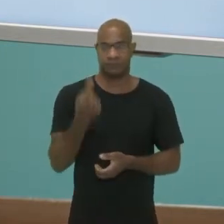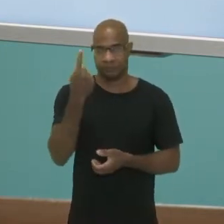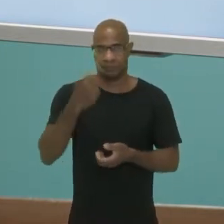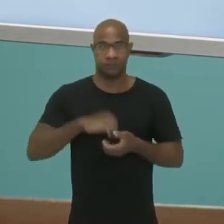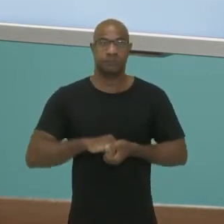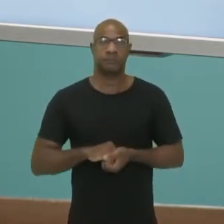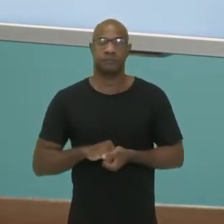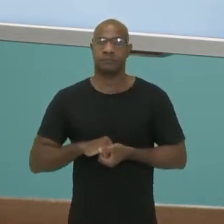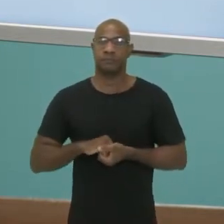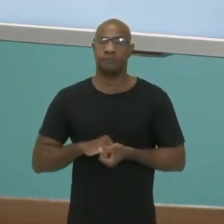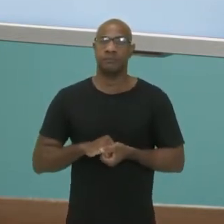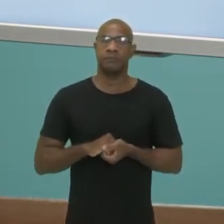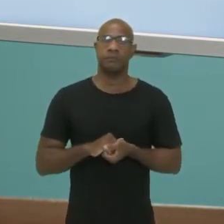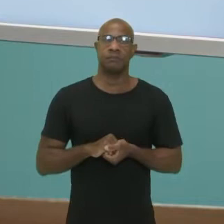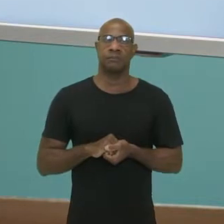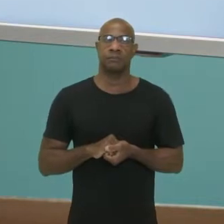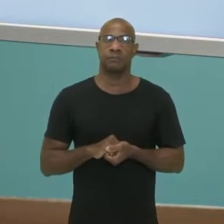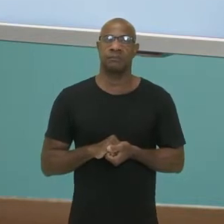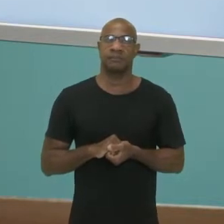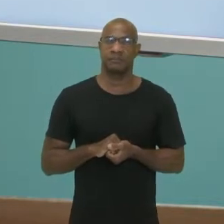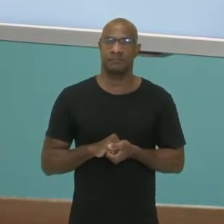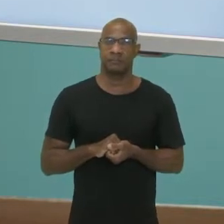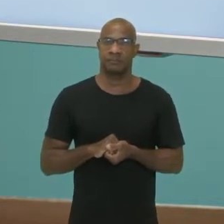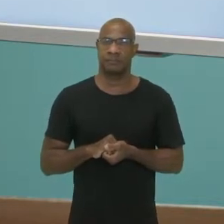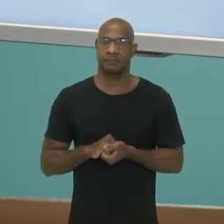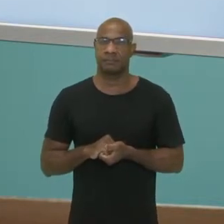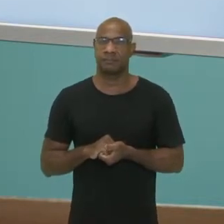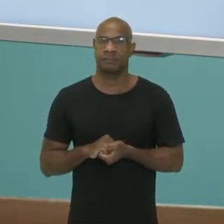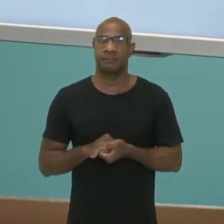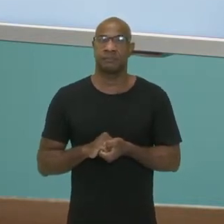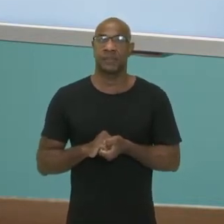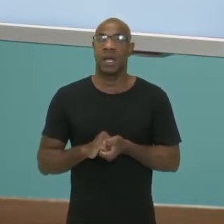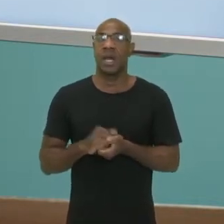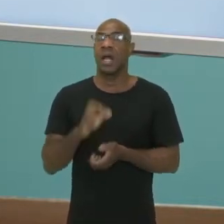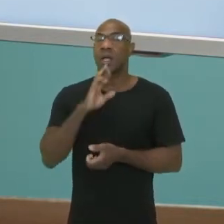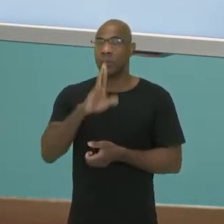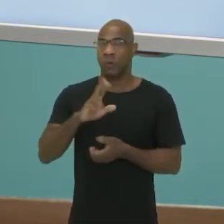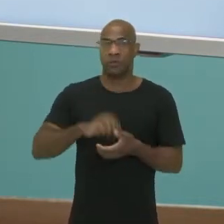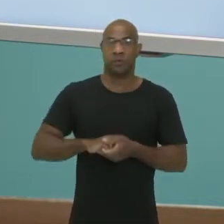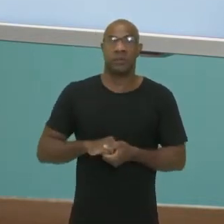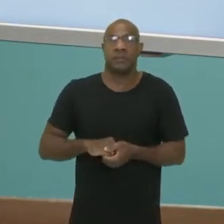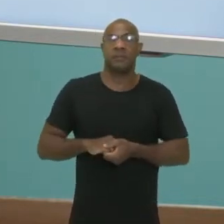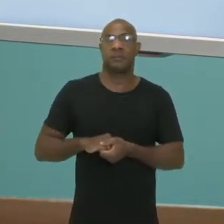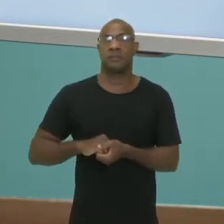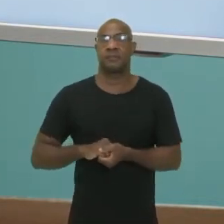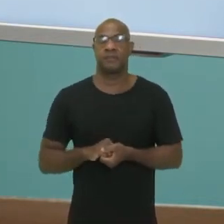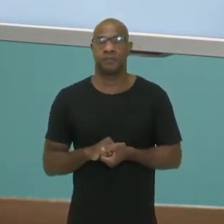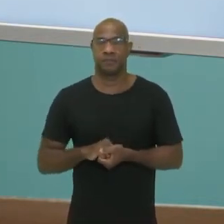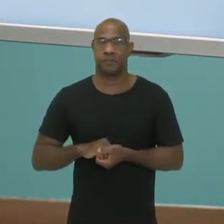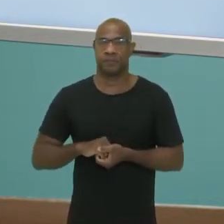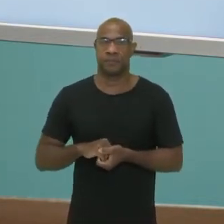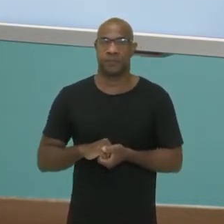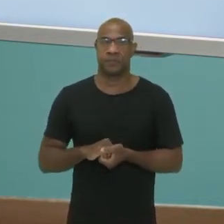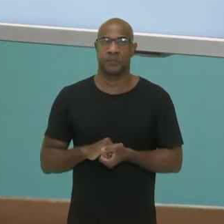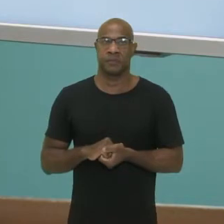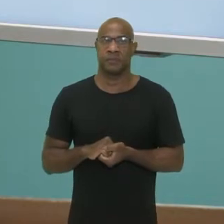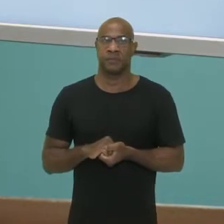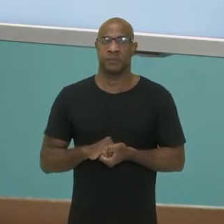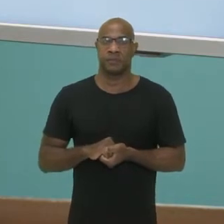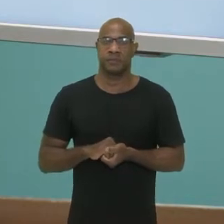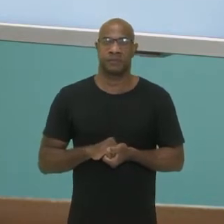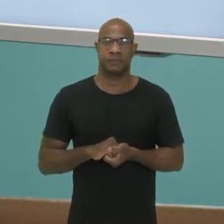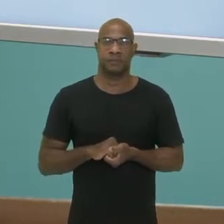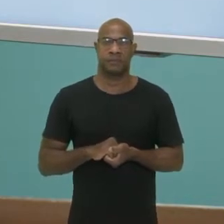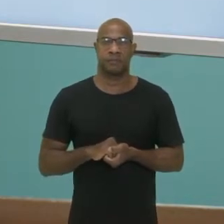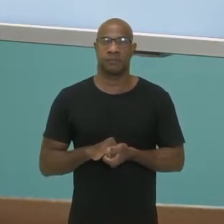leitura do texto, ou seja, de la historieta, contesta. Então, responda. A primeira resposta dada por